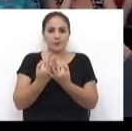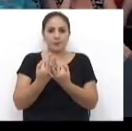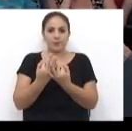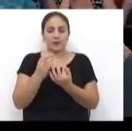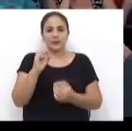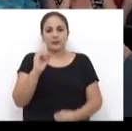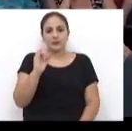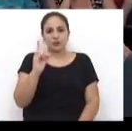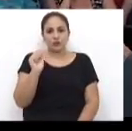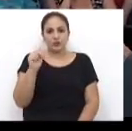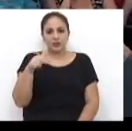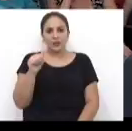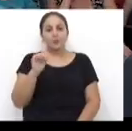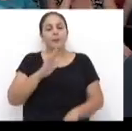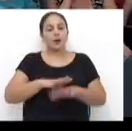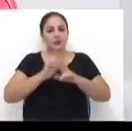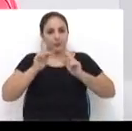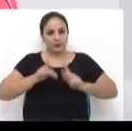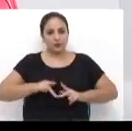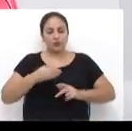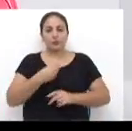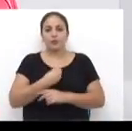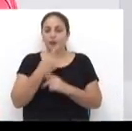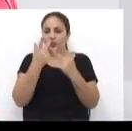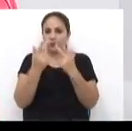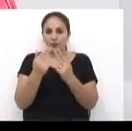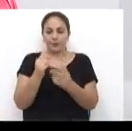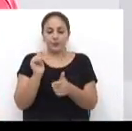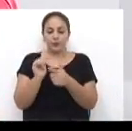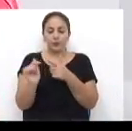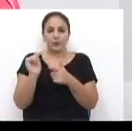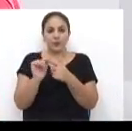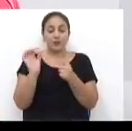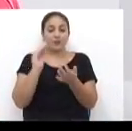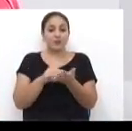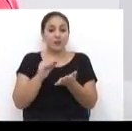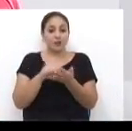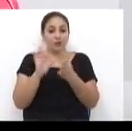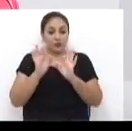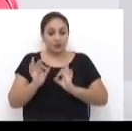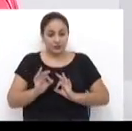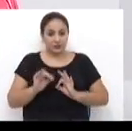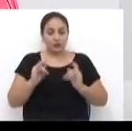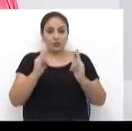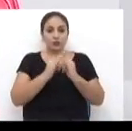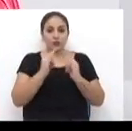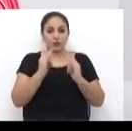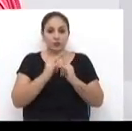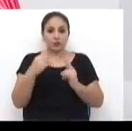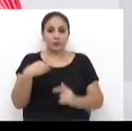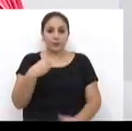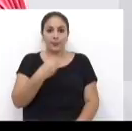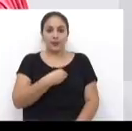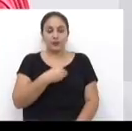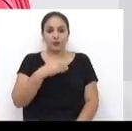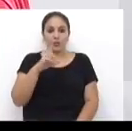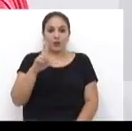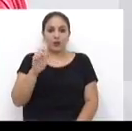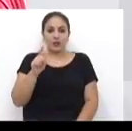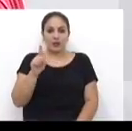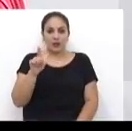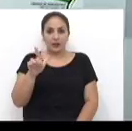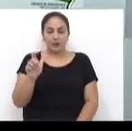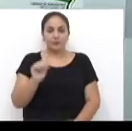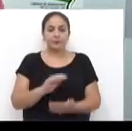vivido por outras pessoas na região. Conforme o parlamentar, o problema é que falta organização no Instituto